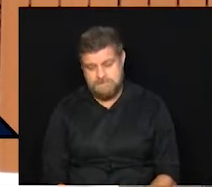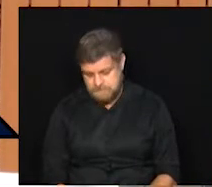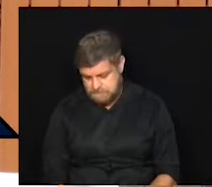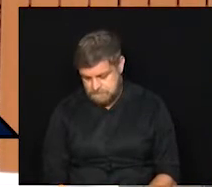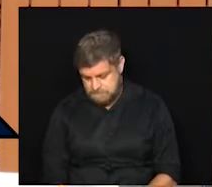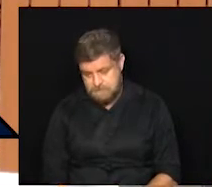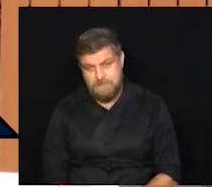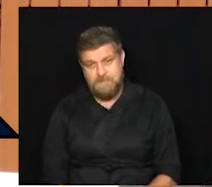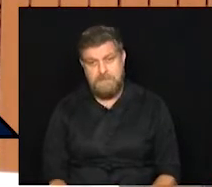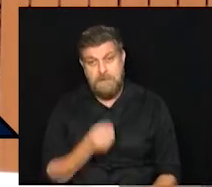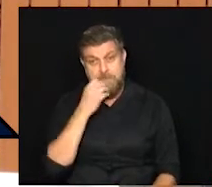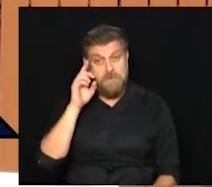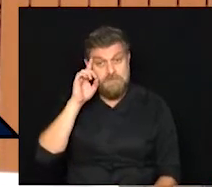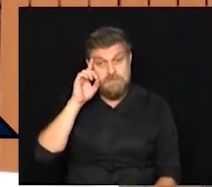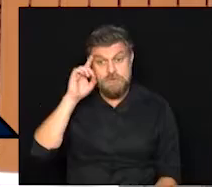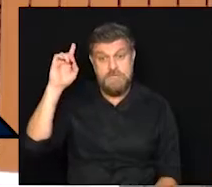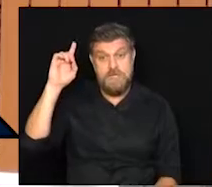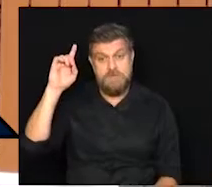Bom dia.